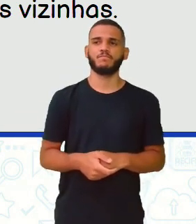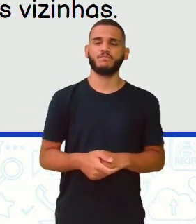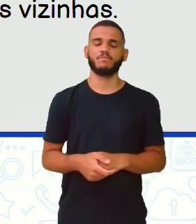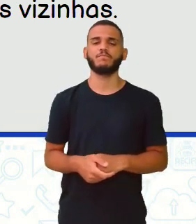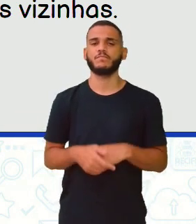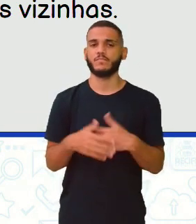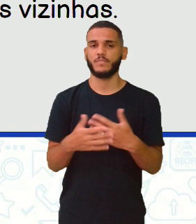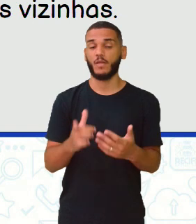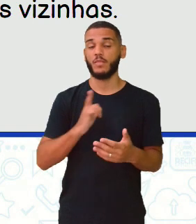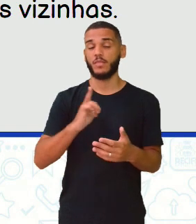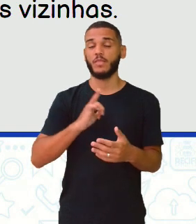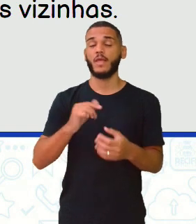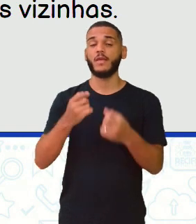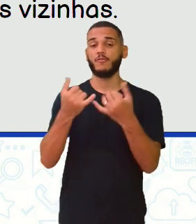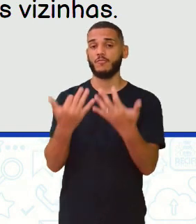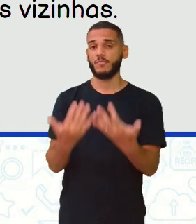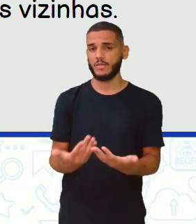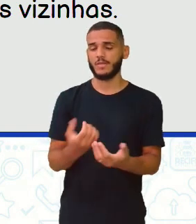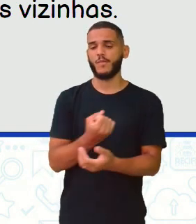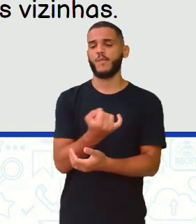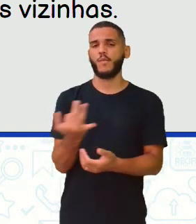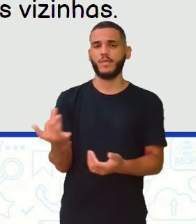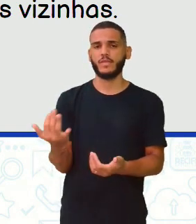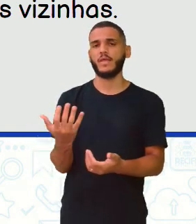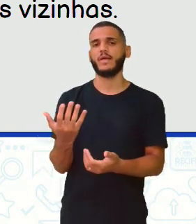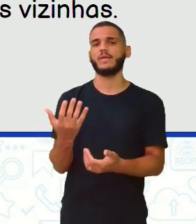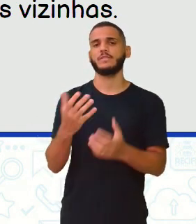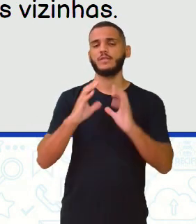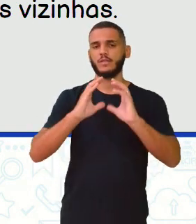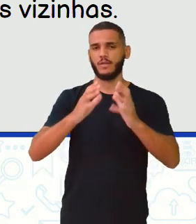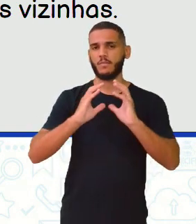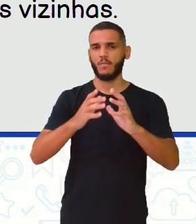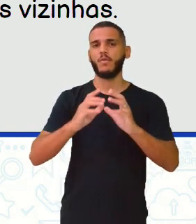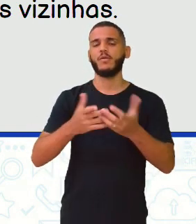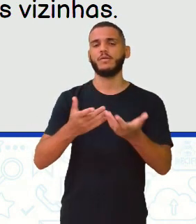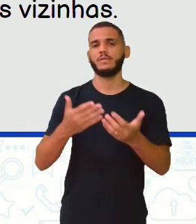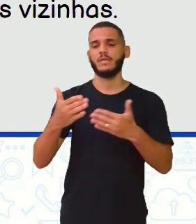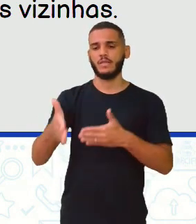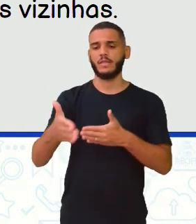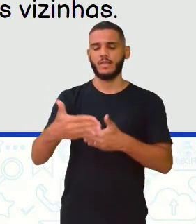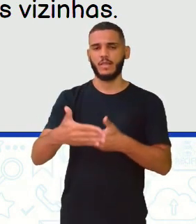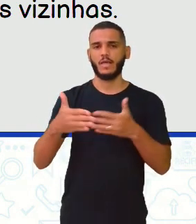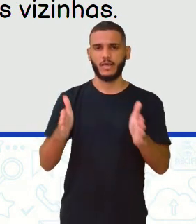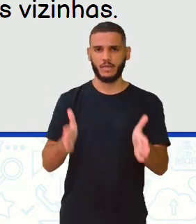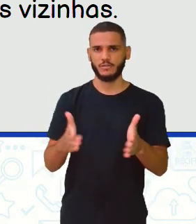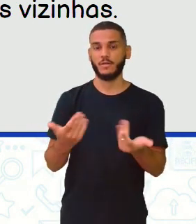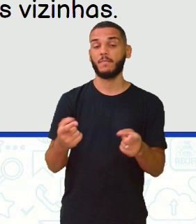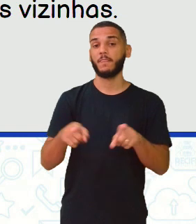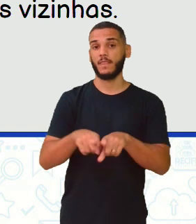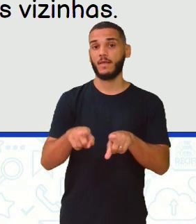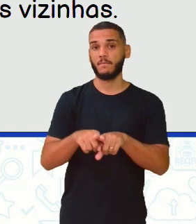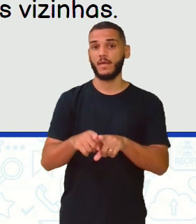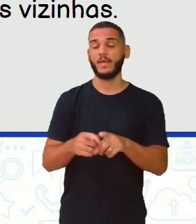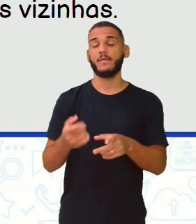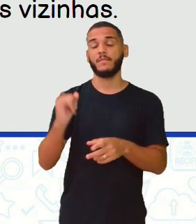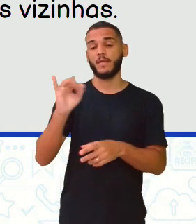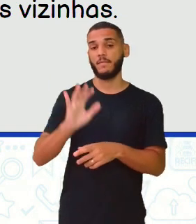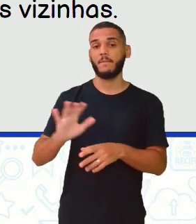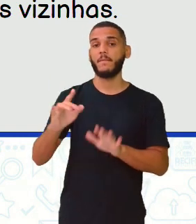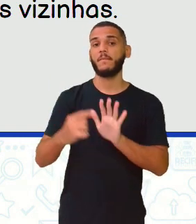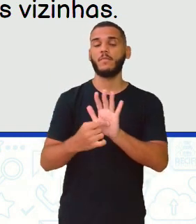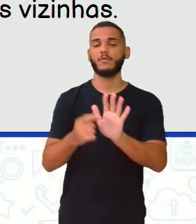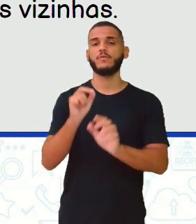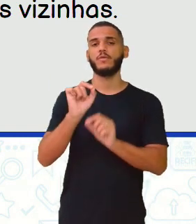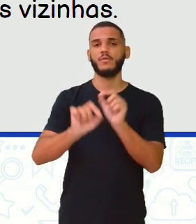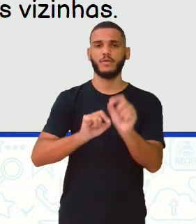figura abaixo estão indicadas as quantidades de bolas em algumas caixas. A figura também mostra que Joãozinho